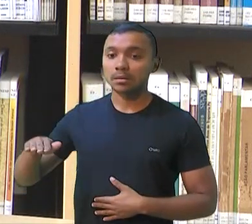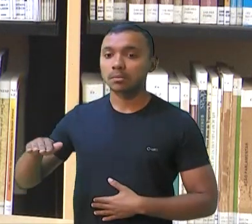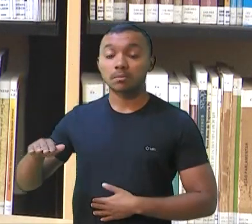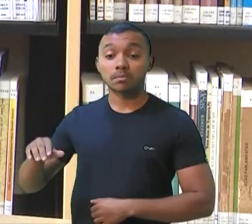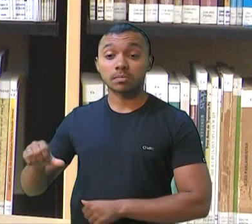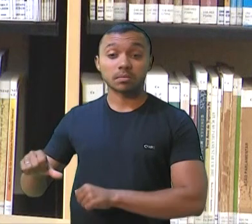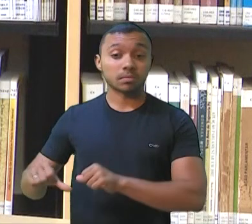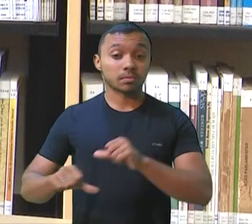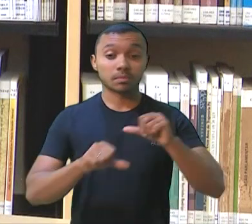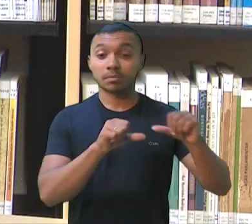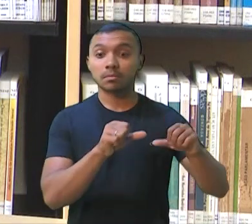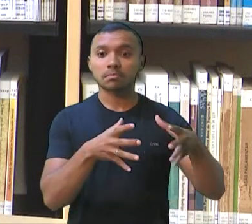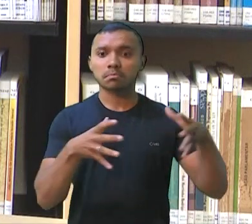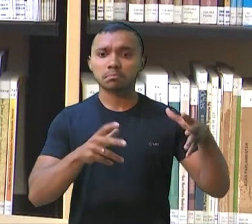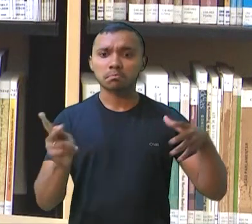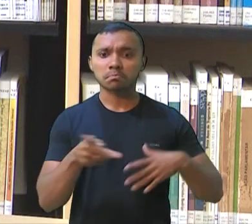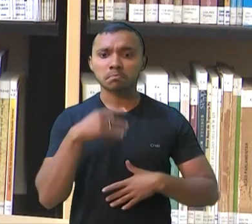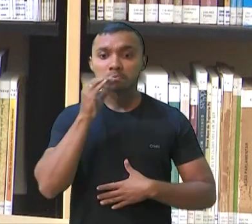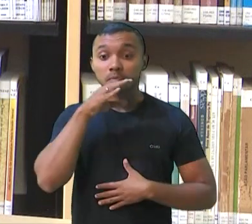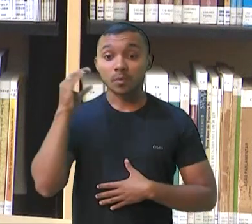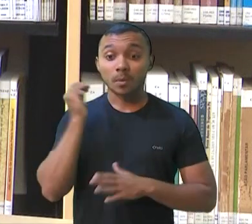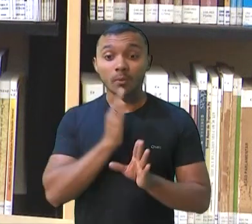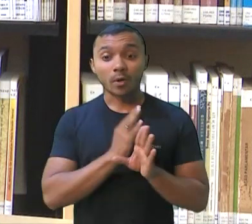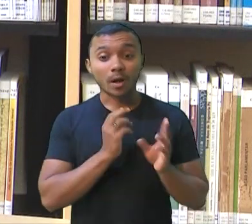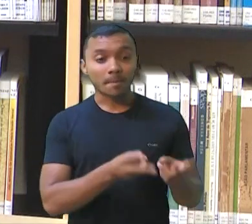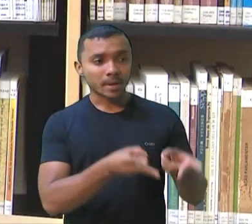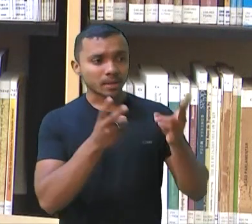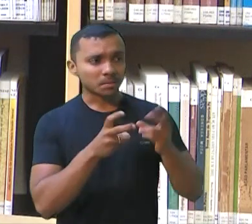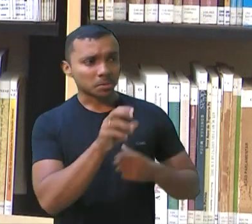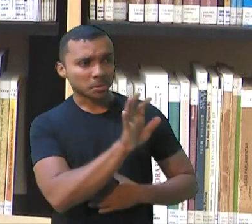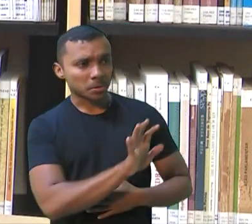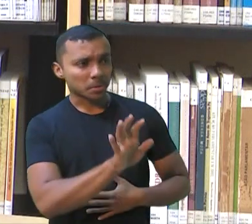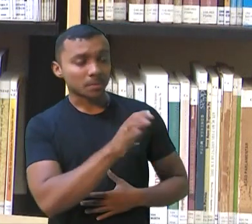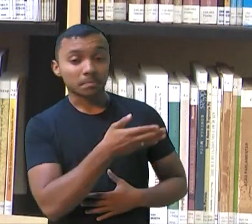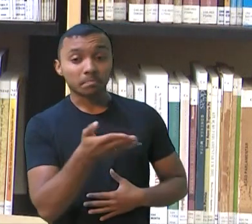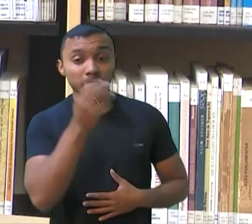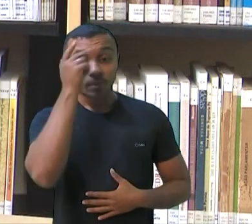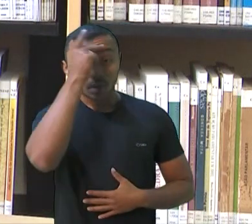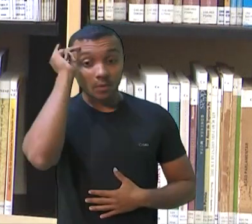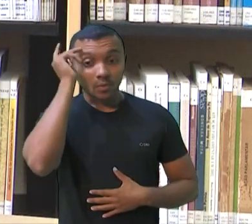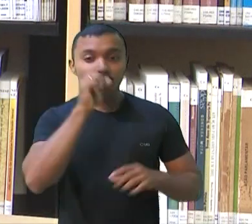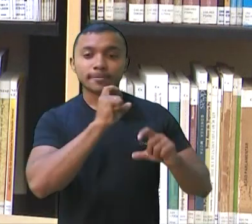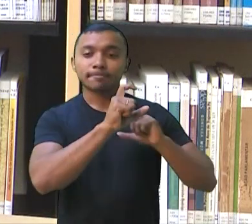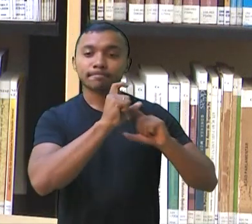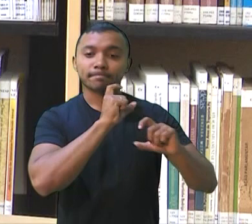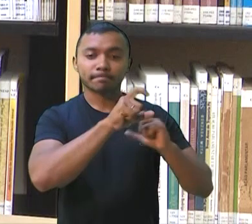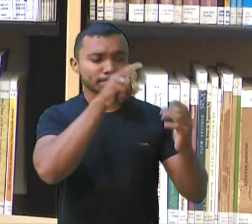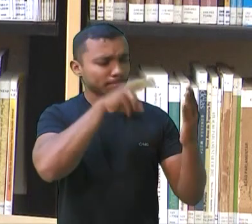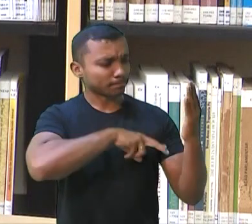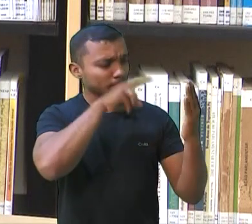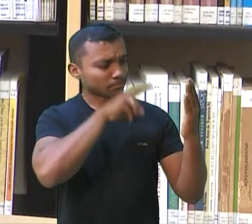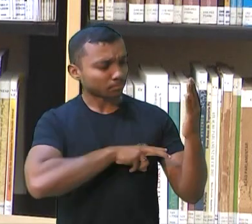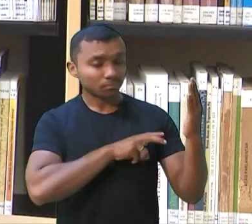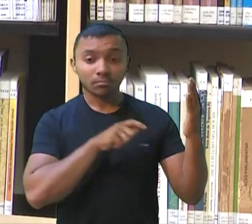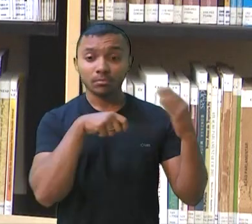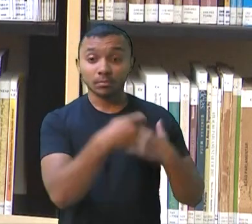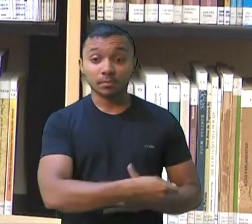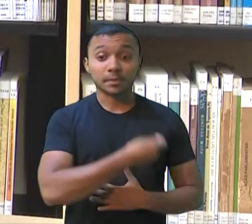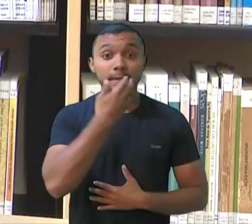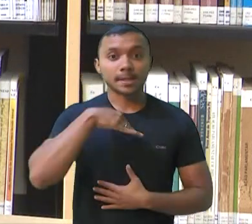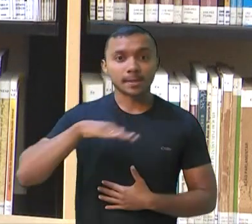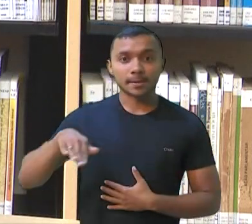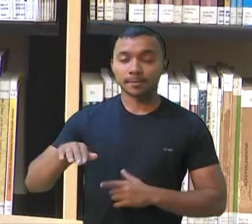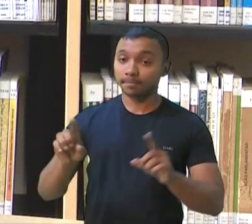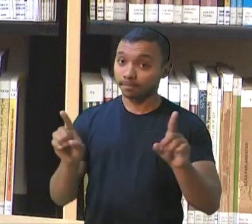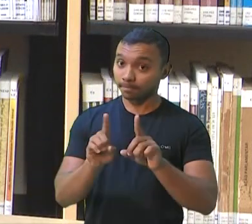adulto. Porque se percebe que as pessoas que estão lendo quadrinhos super-heróis não são crianças mais. São